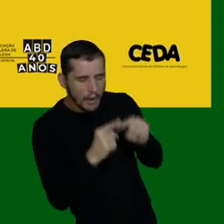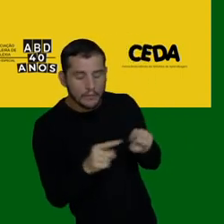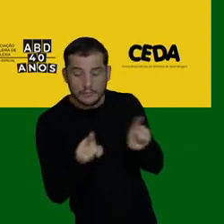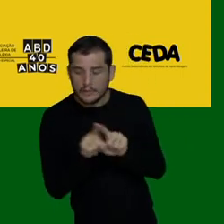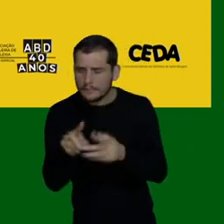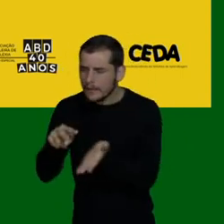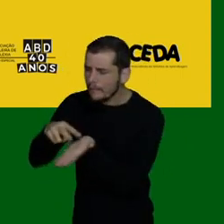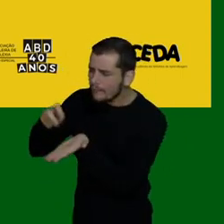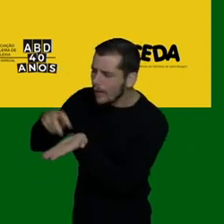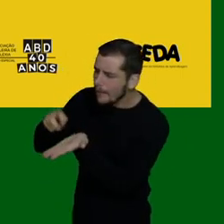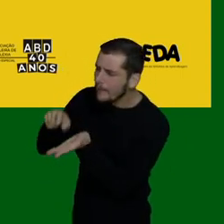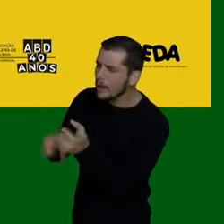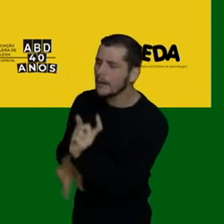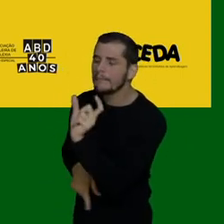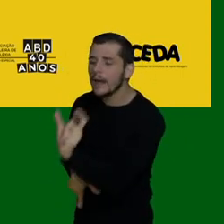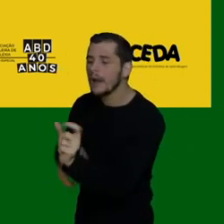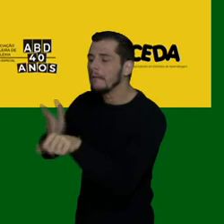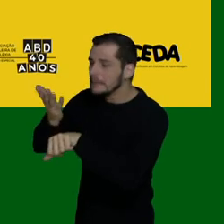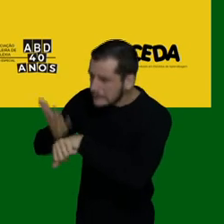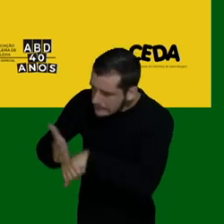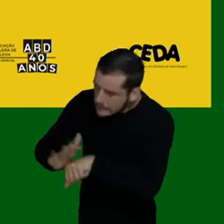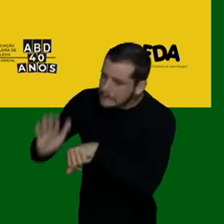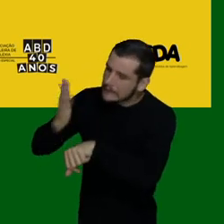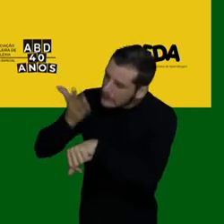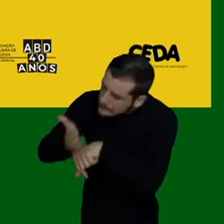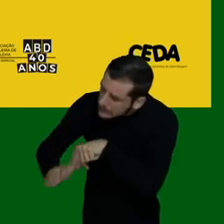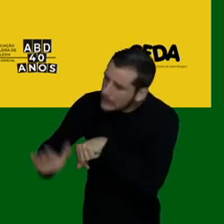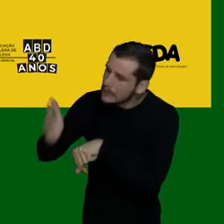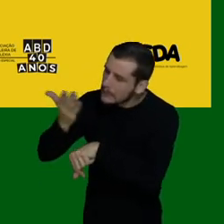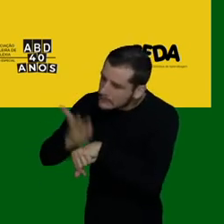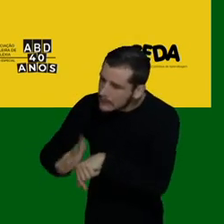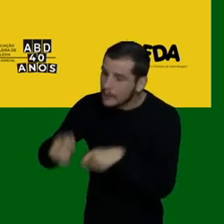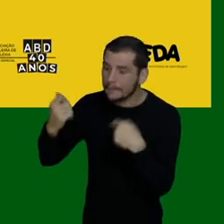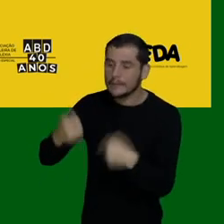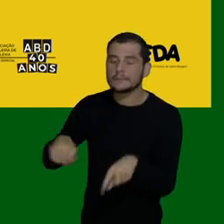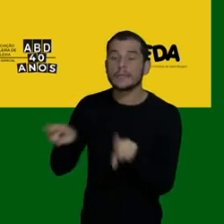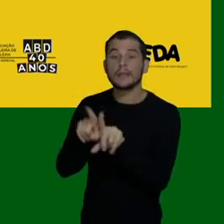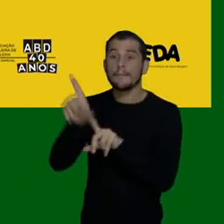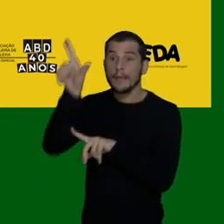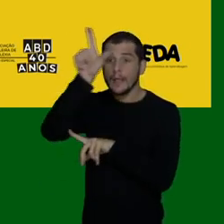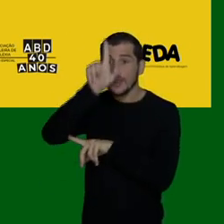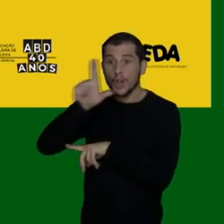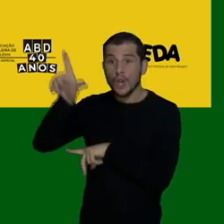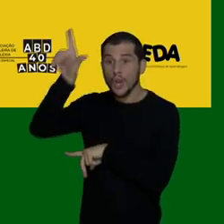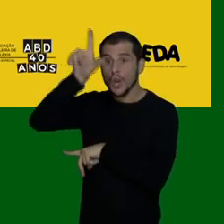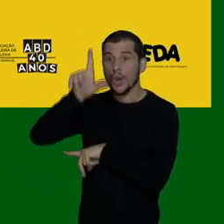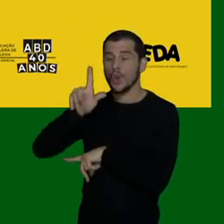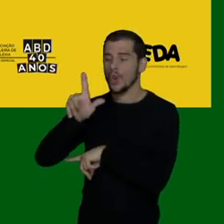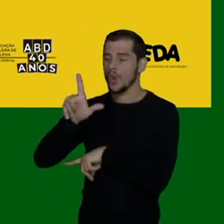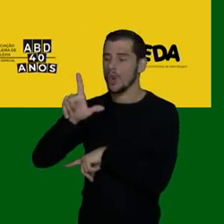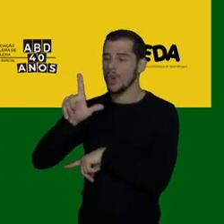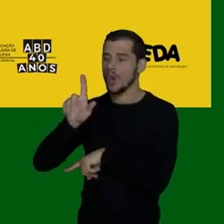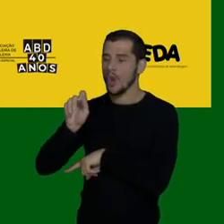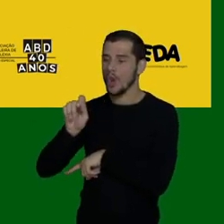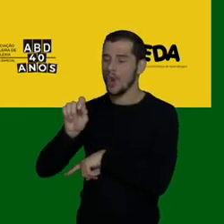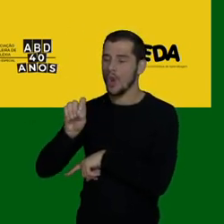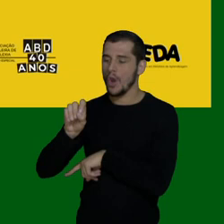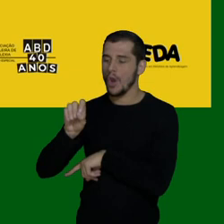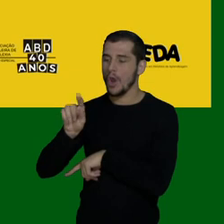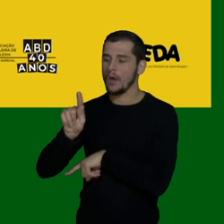muito vocabulário com eles muita compreensão eu dou muita lógica para eles pros maiorzinhos né a escrita